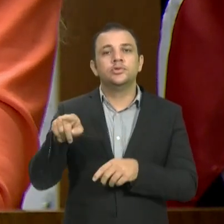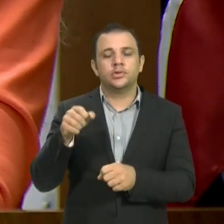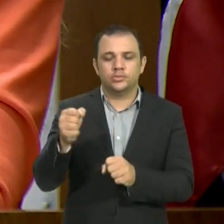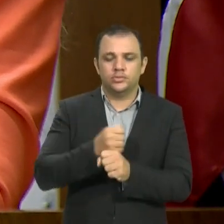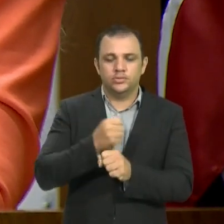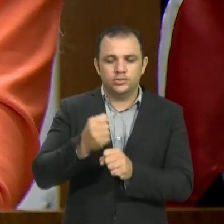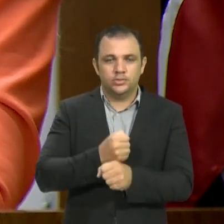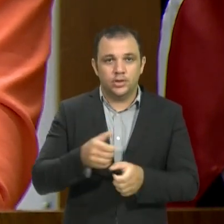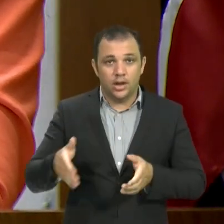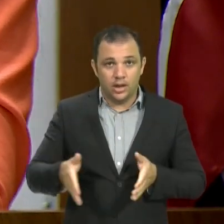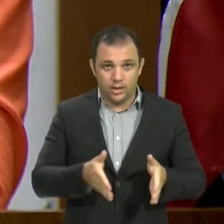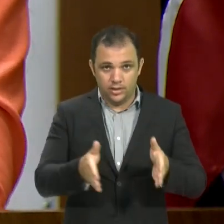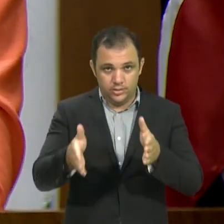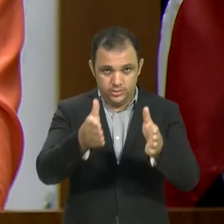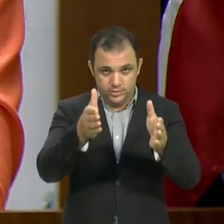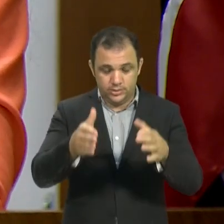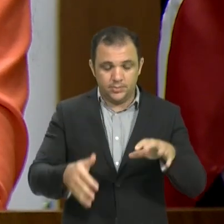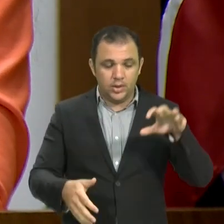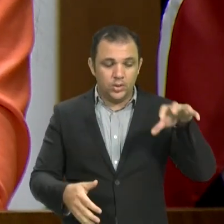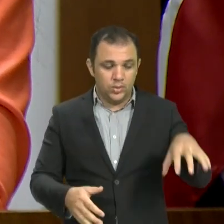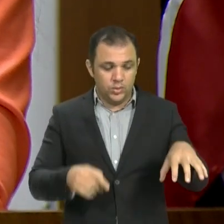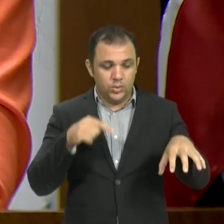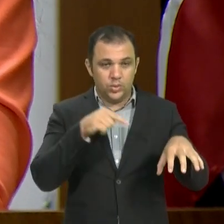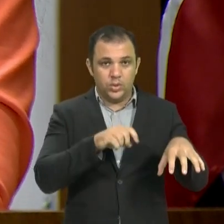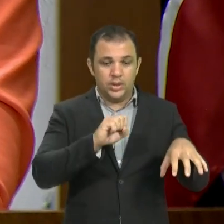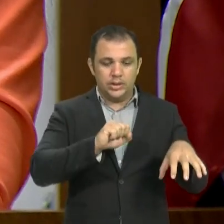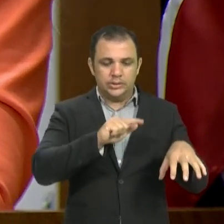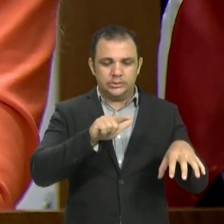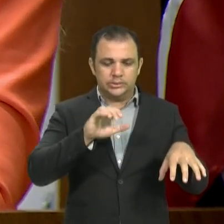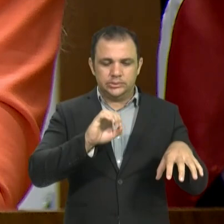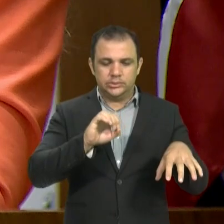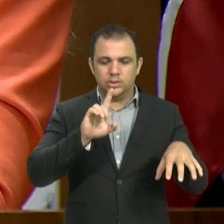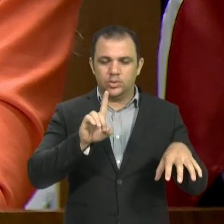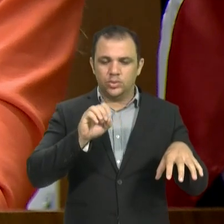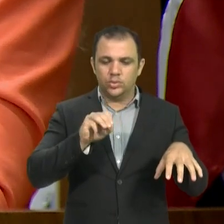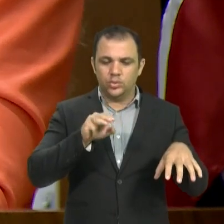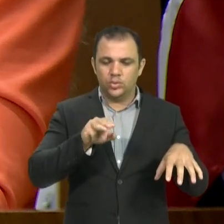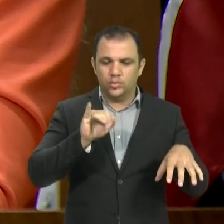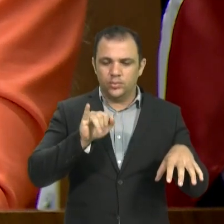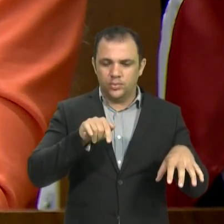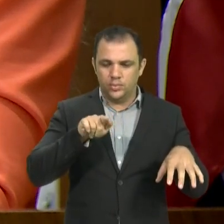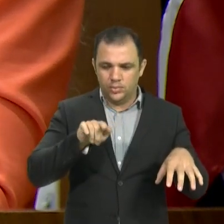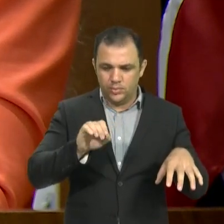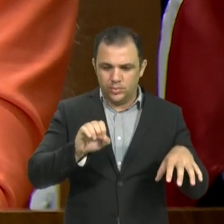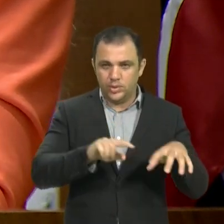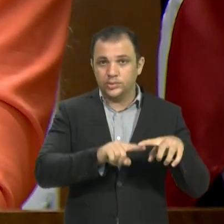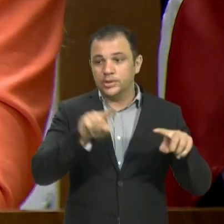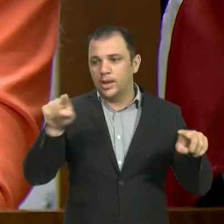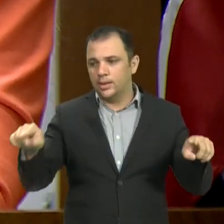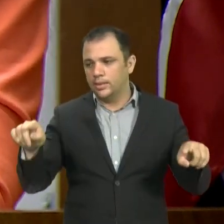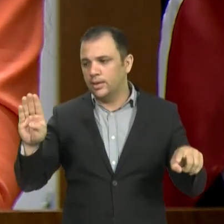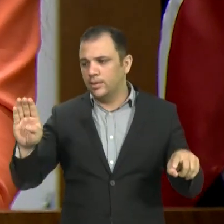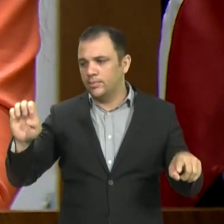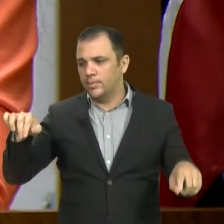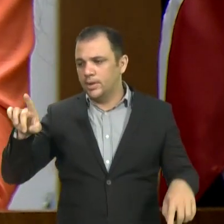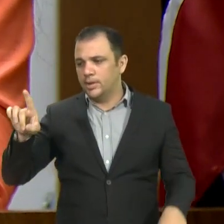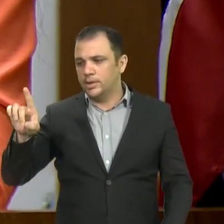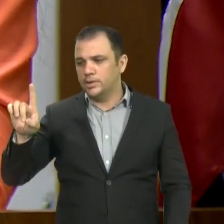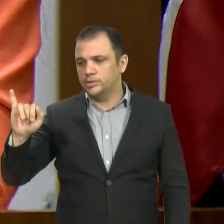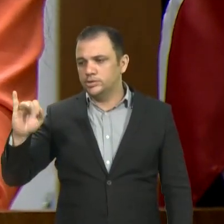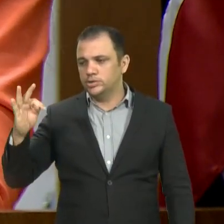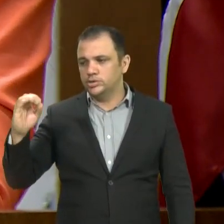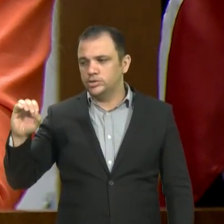liga São Domingos do Azeitão a Benedito Leite. Já tenho vários depoimentos de pessoas daquela cidade